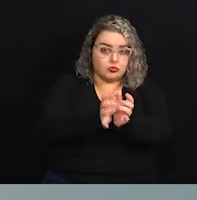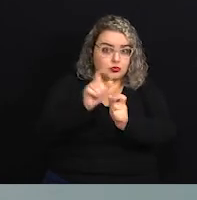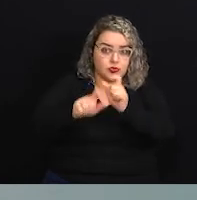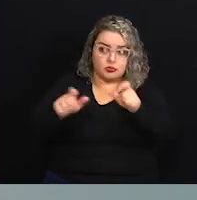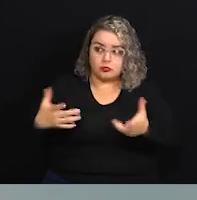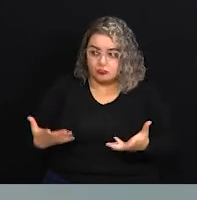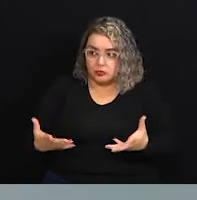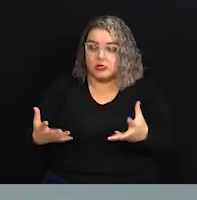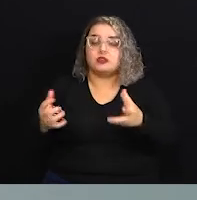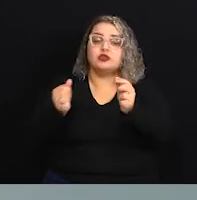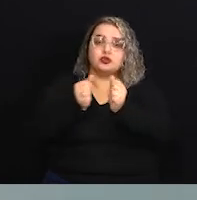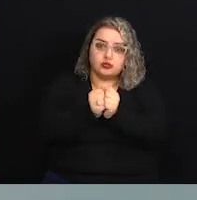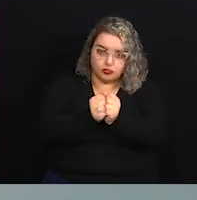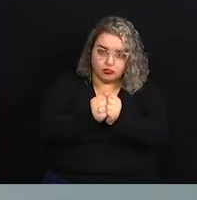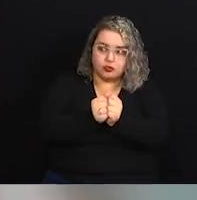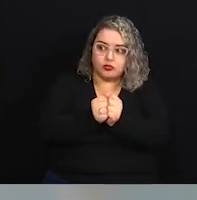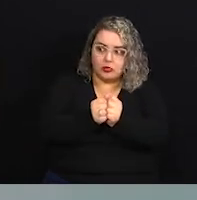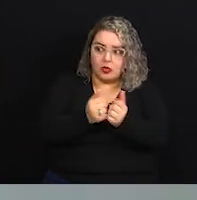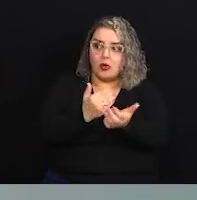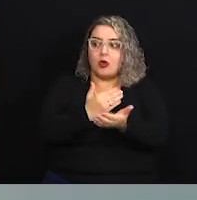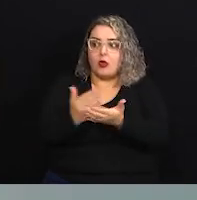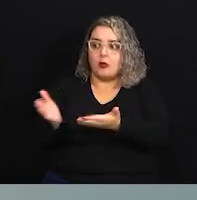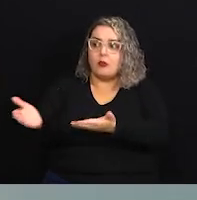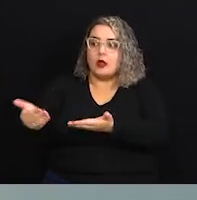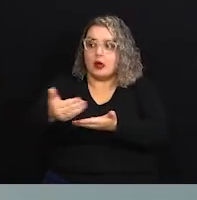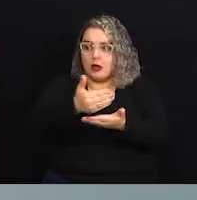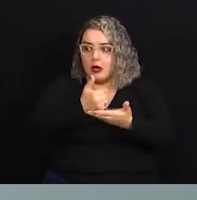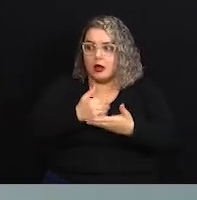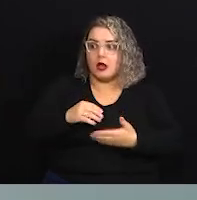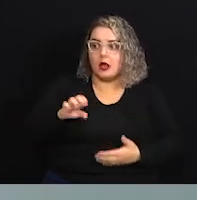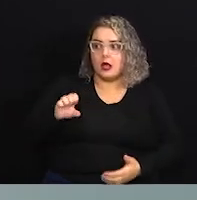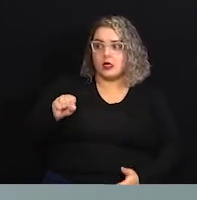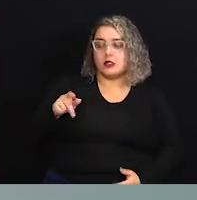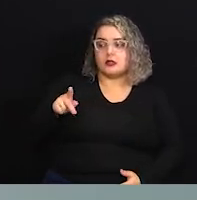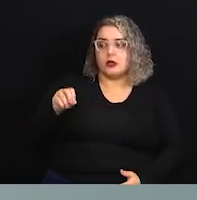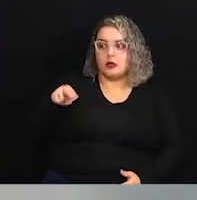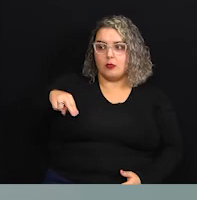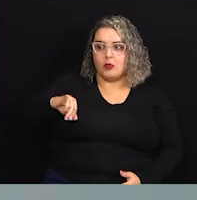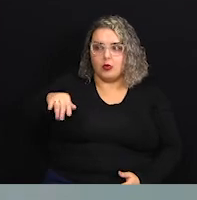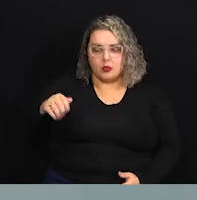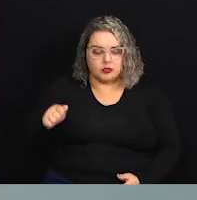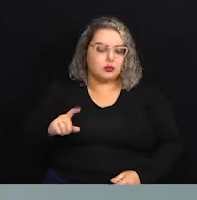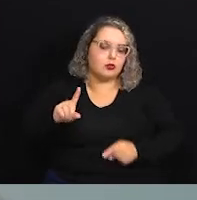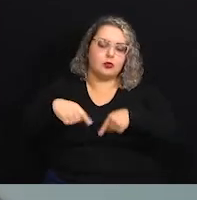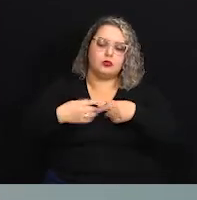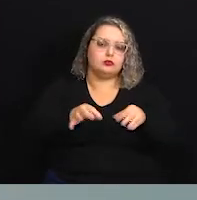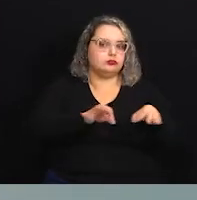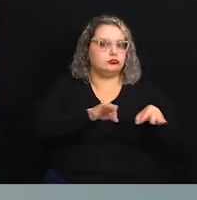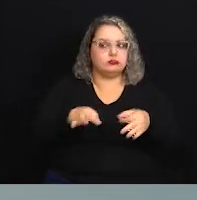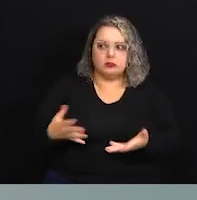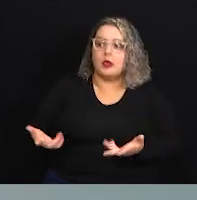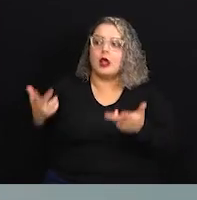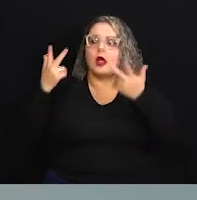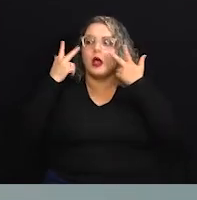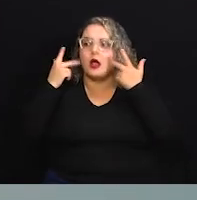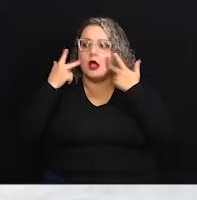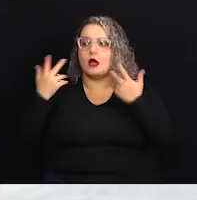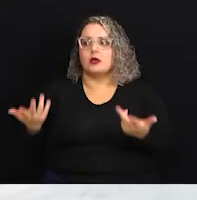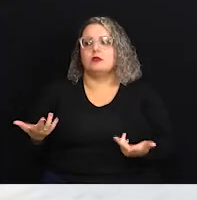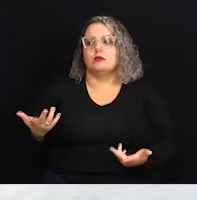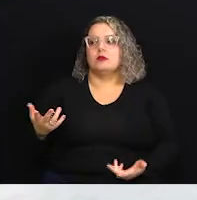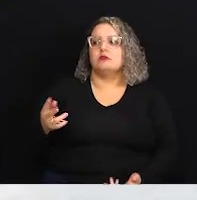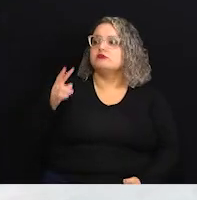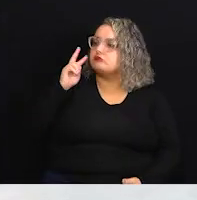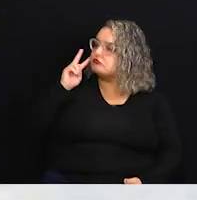de pessoas que se reúnem e começam a coletar as esponjas, né? Nós temos outros programas, então é muito comum